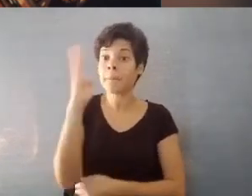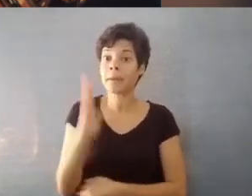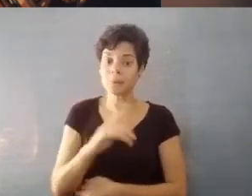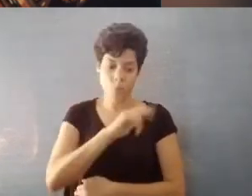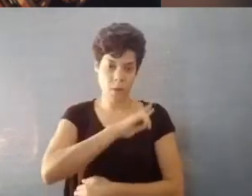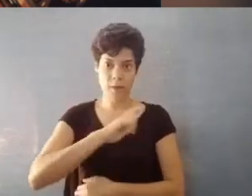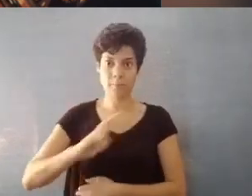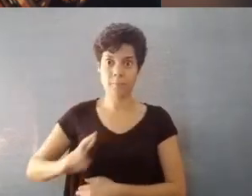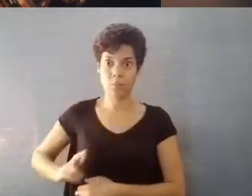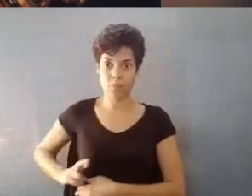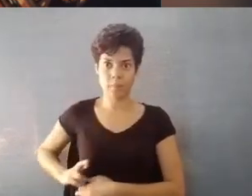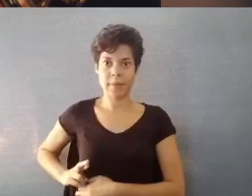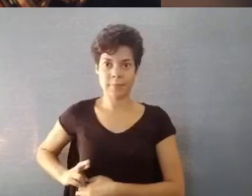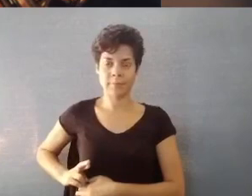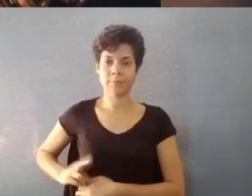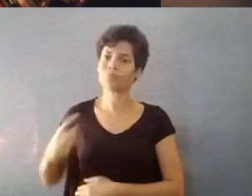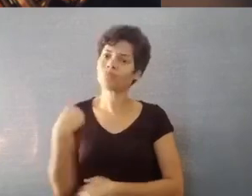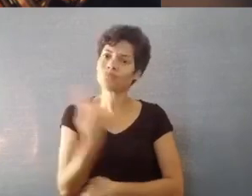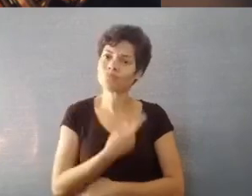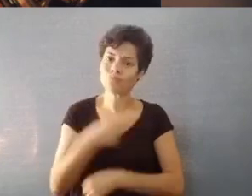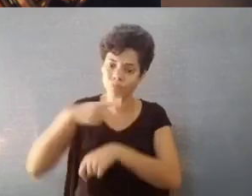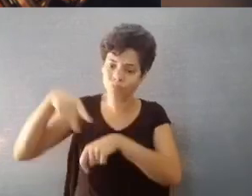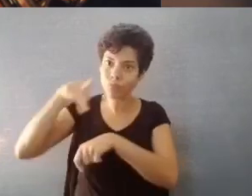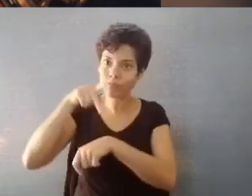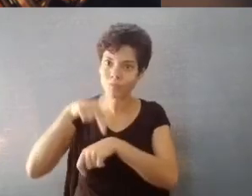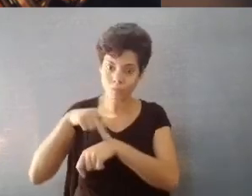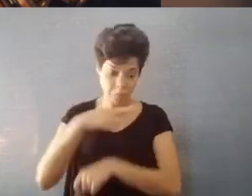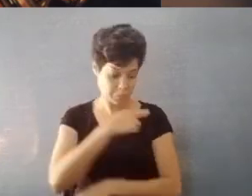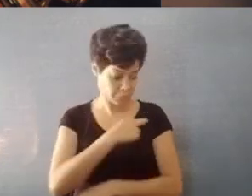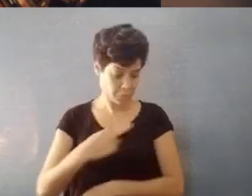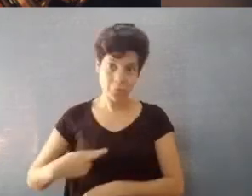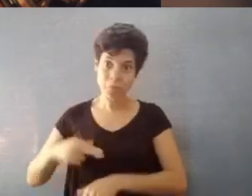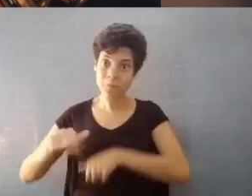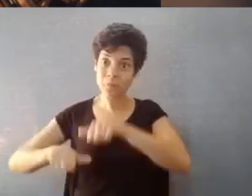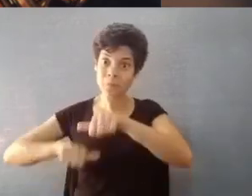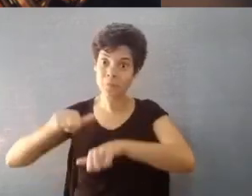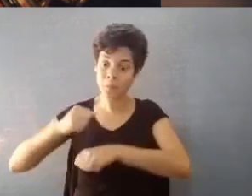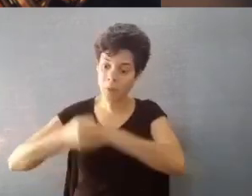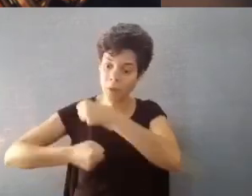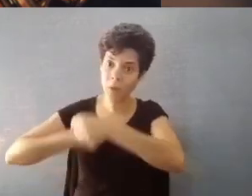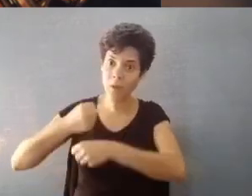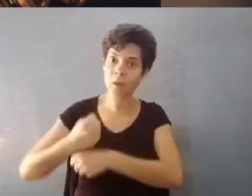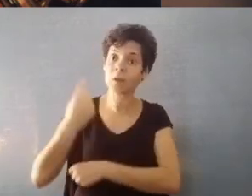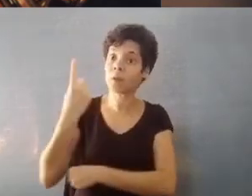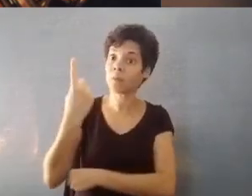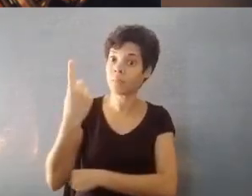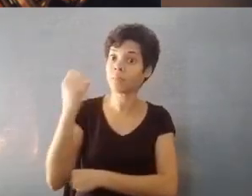Nosso país se tornou uma república no ano de 1889.